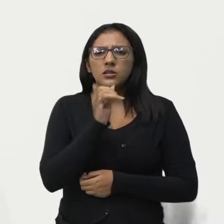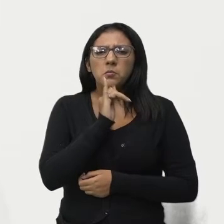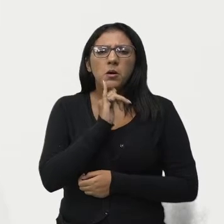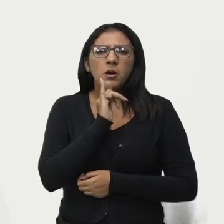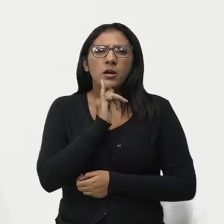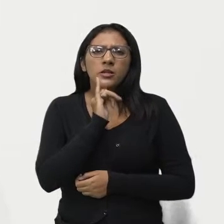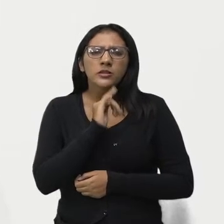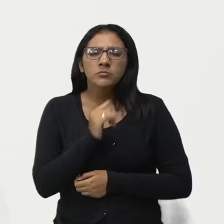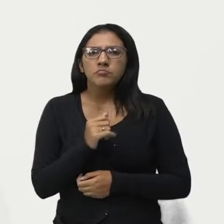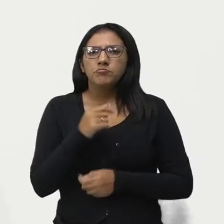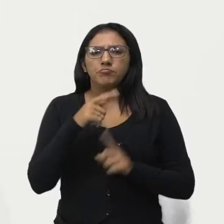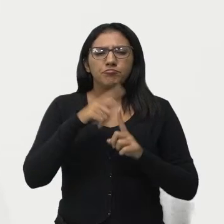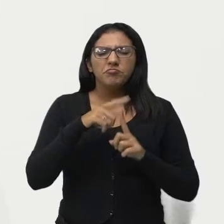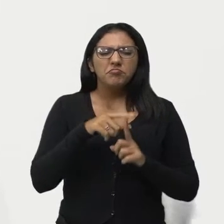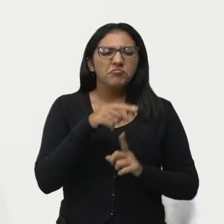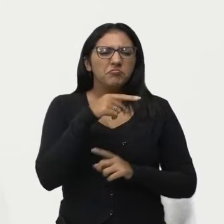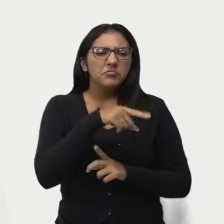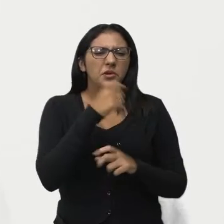determinada máquina